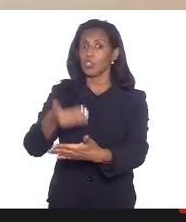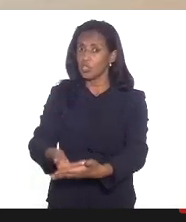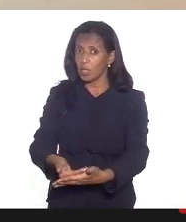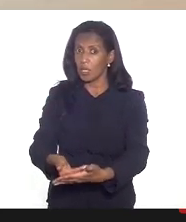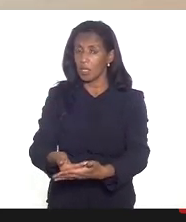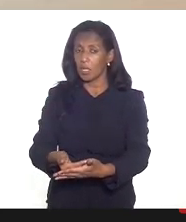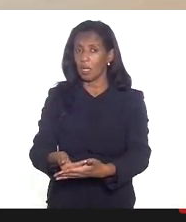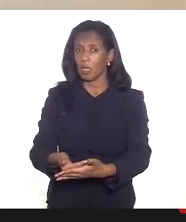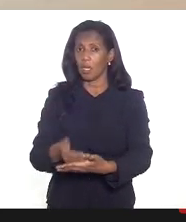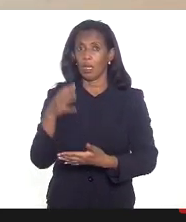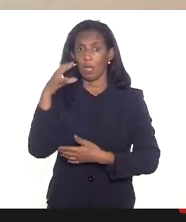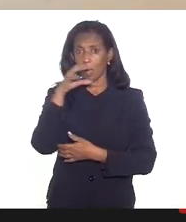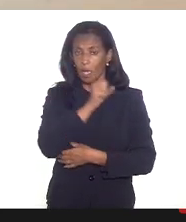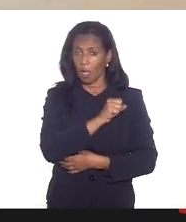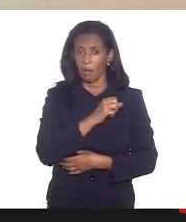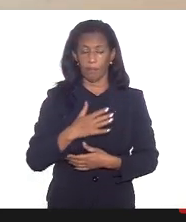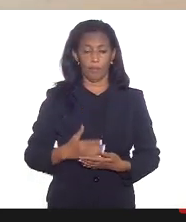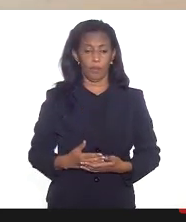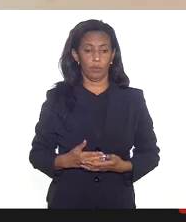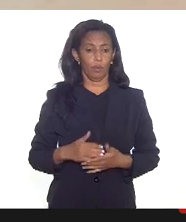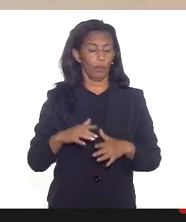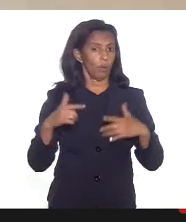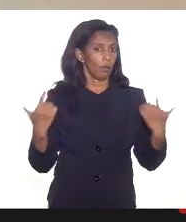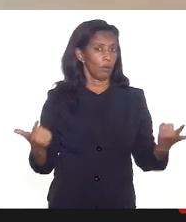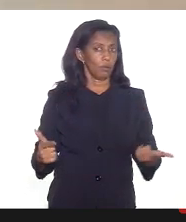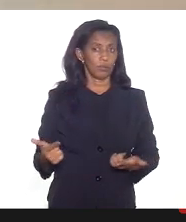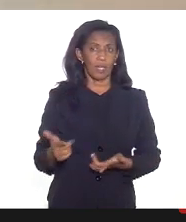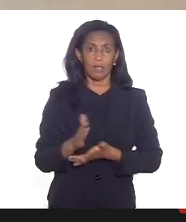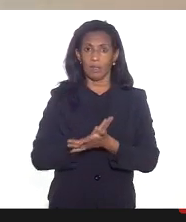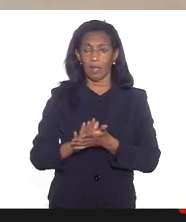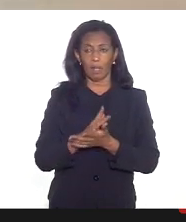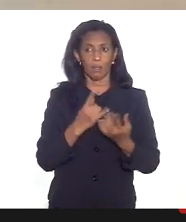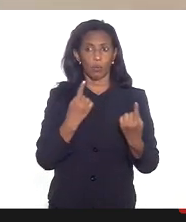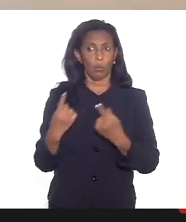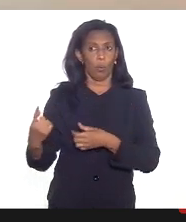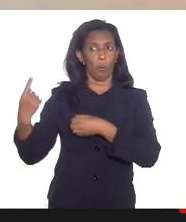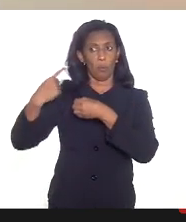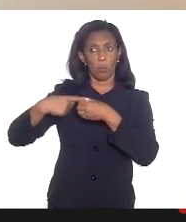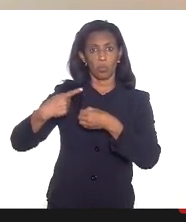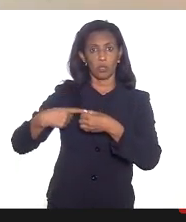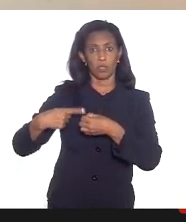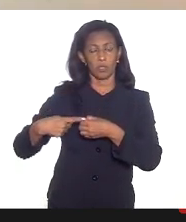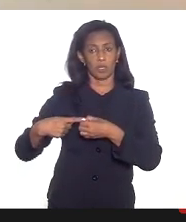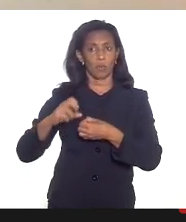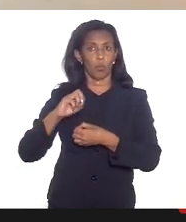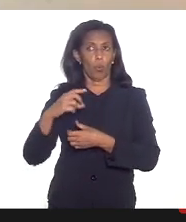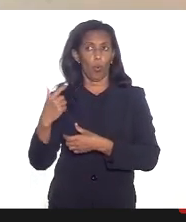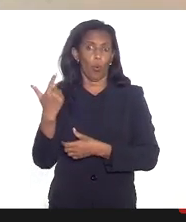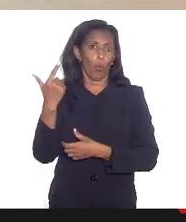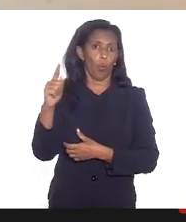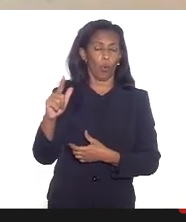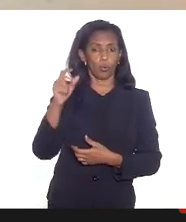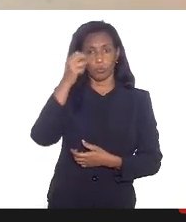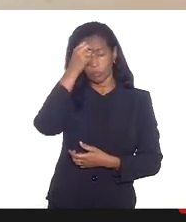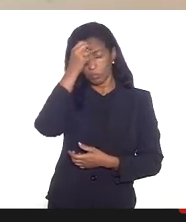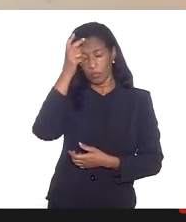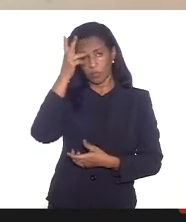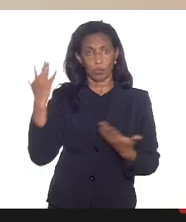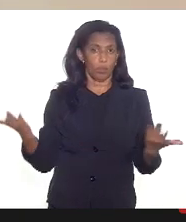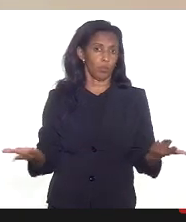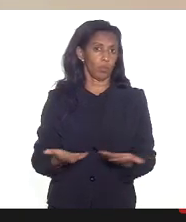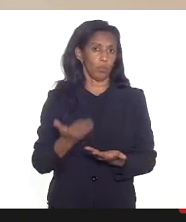ponta chega mais rápido possível não é nenhum impedimento para o município e colocar se algum município Onde está fazendo o